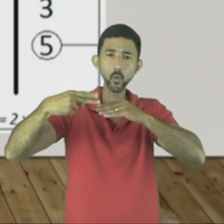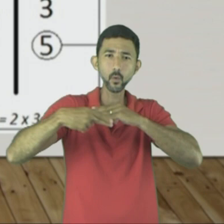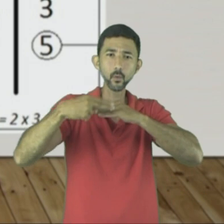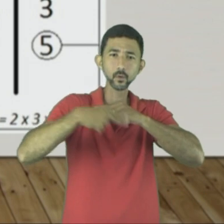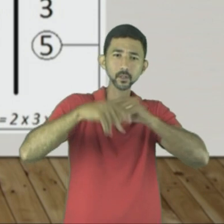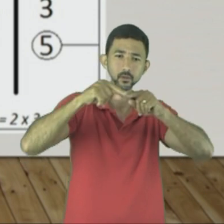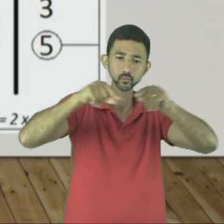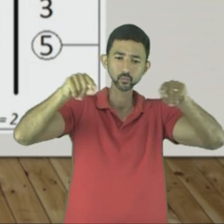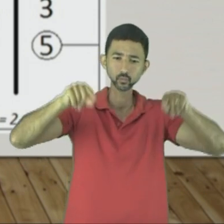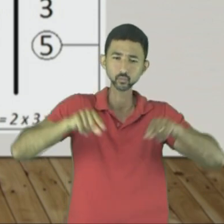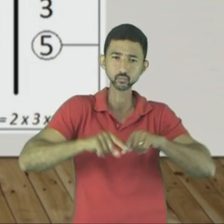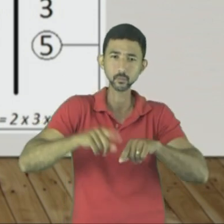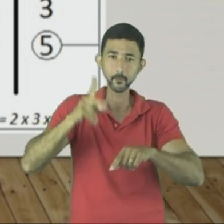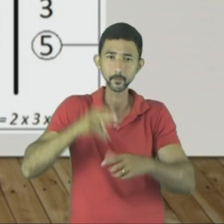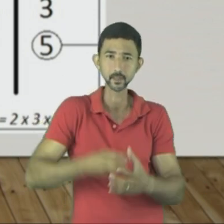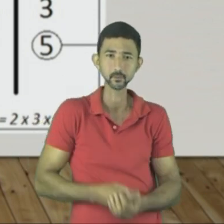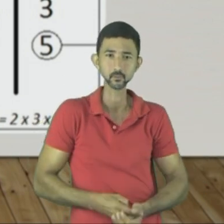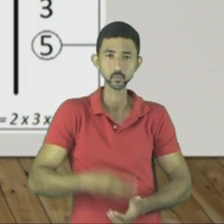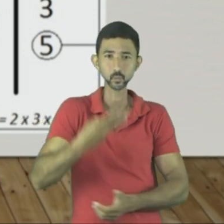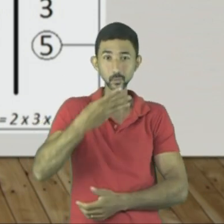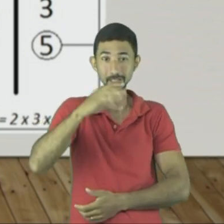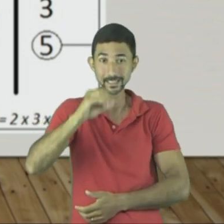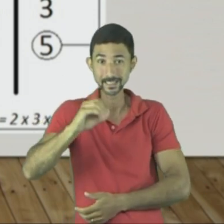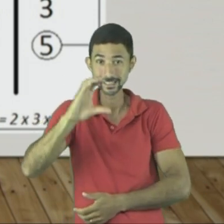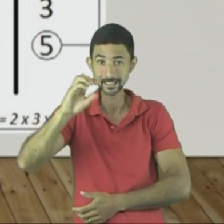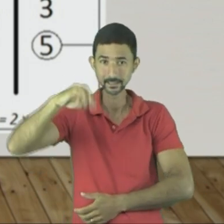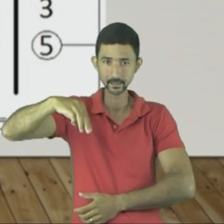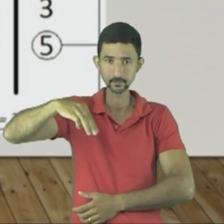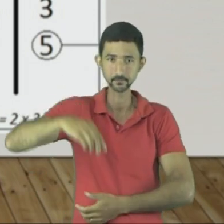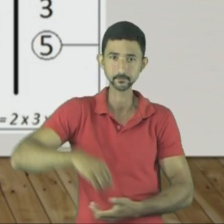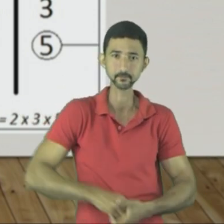de comprimento 30 centímetros.